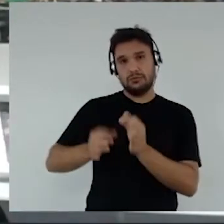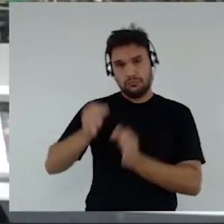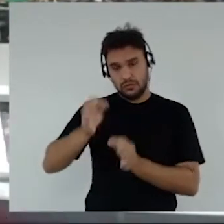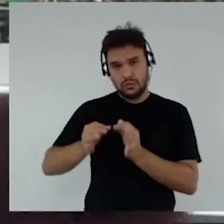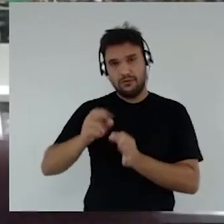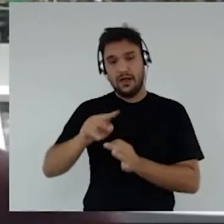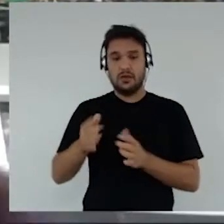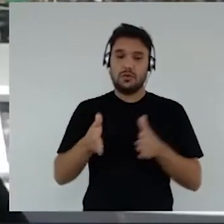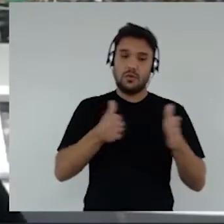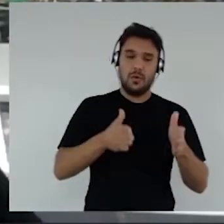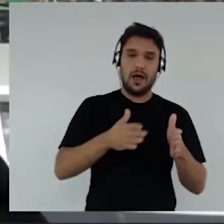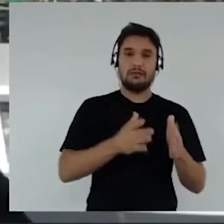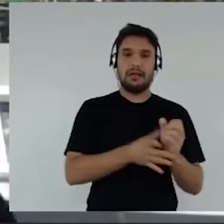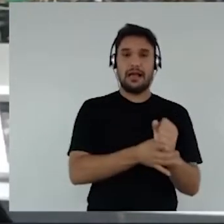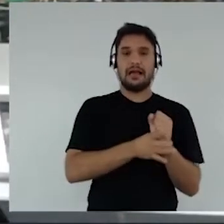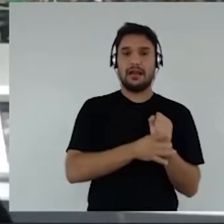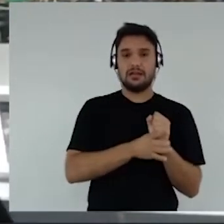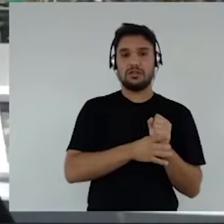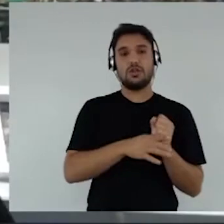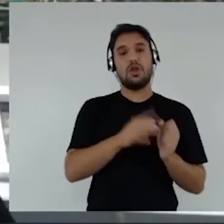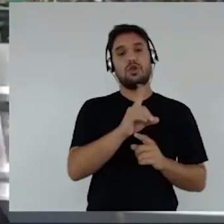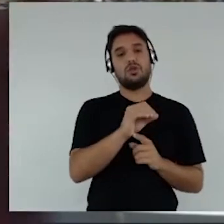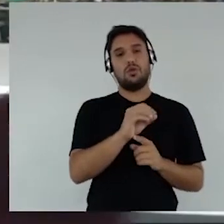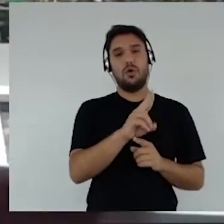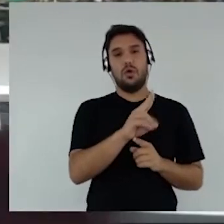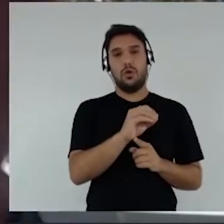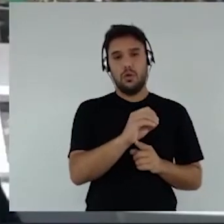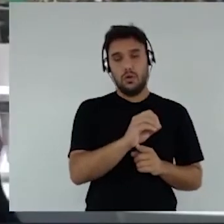De um lado, garante o acusado pela prática do crime doloso